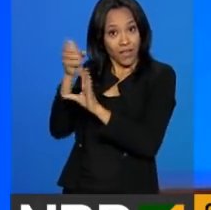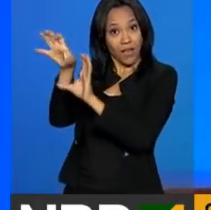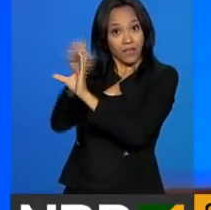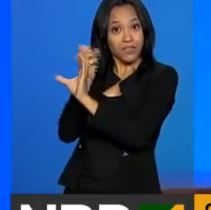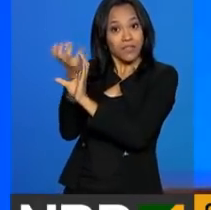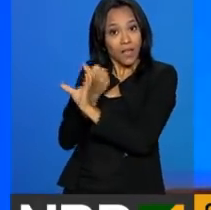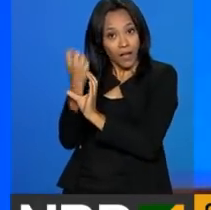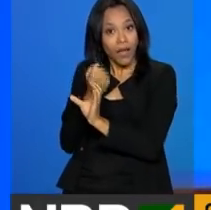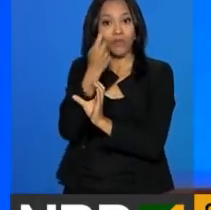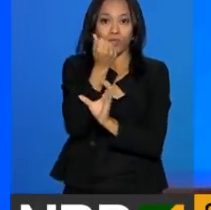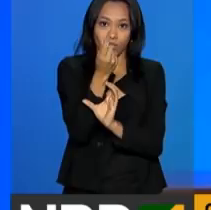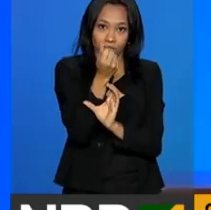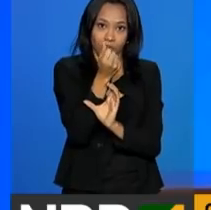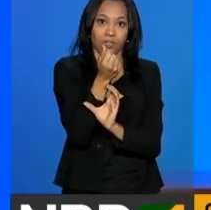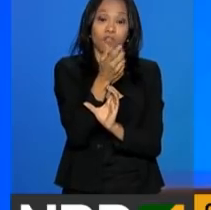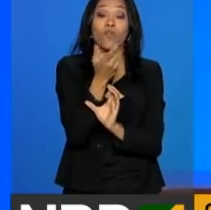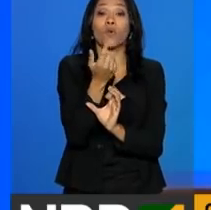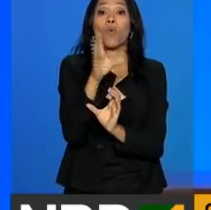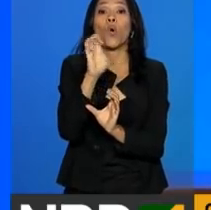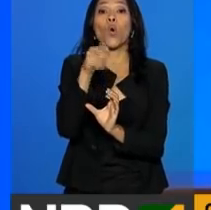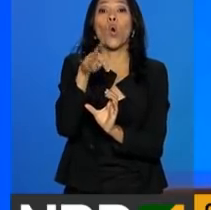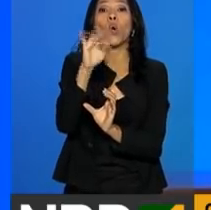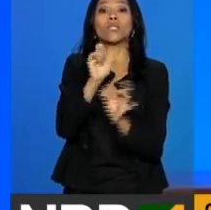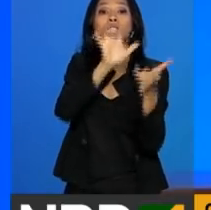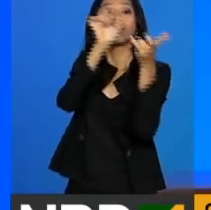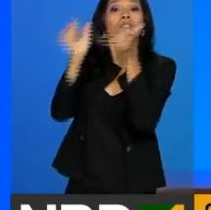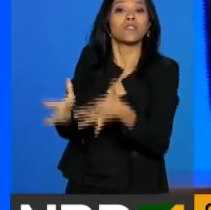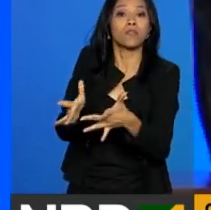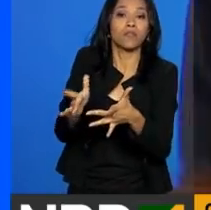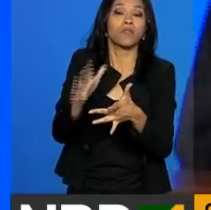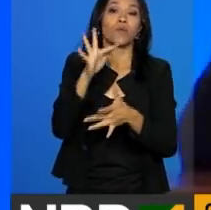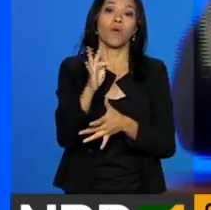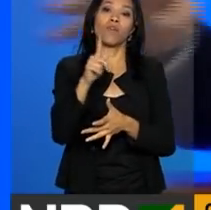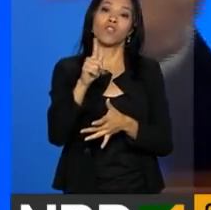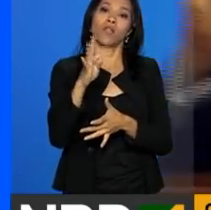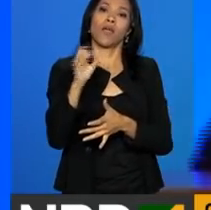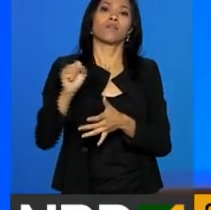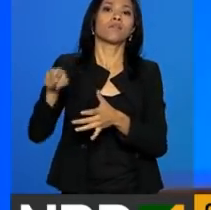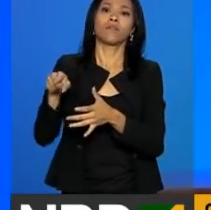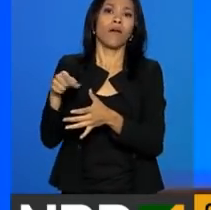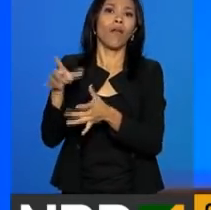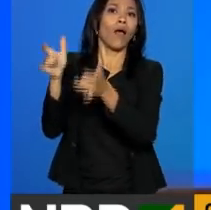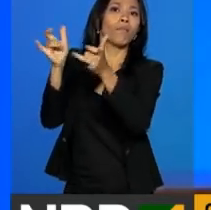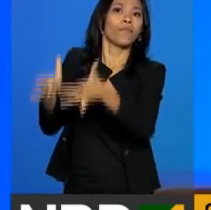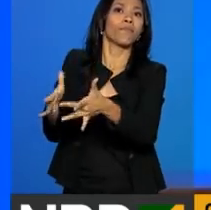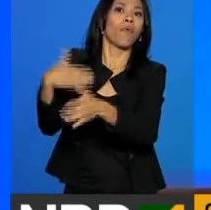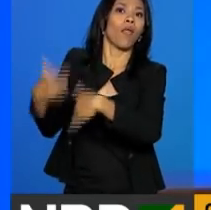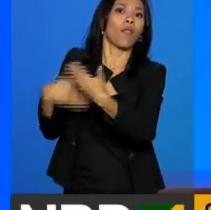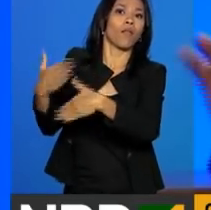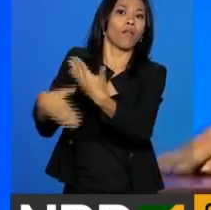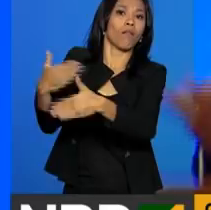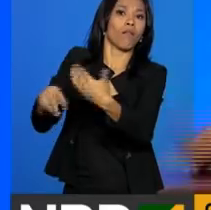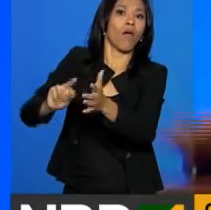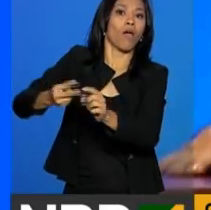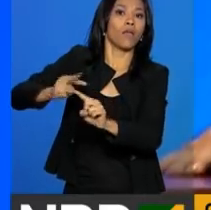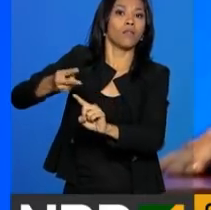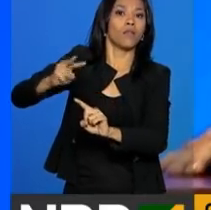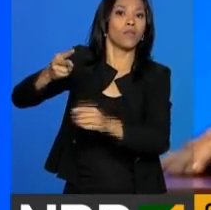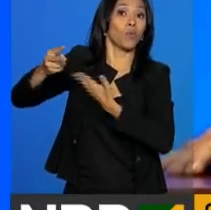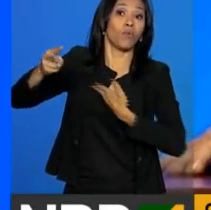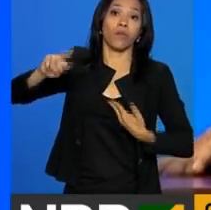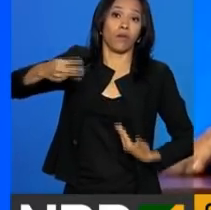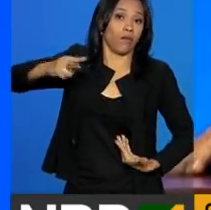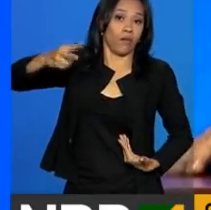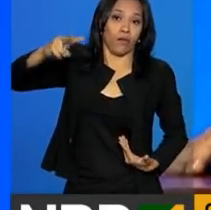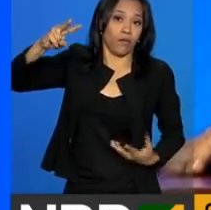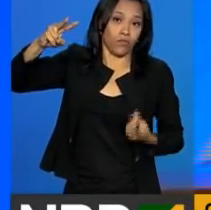inativas do fundo de garantia porque o dinheiro é do trabalhador estava lá vendendo para o poder público eu disse não não vão liberar